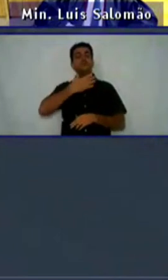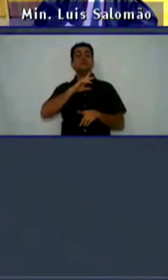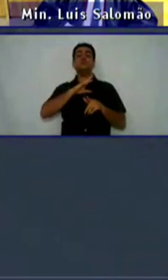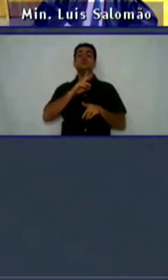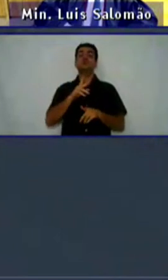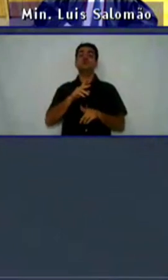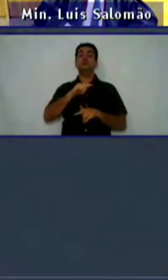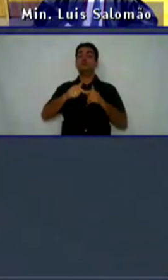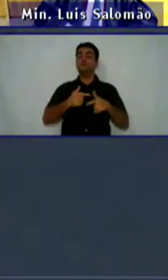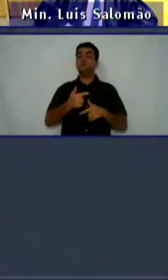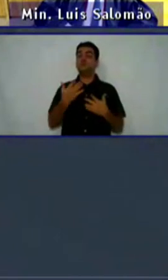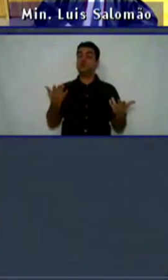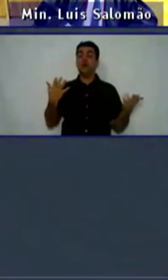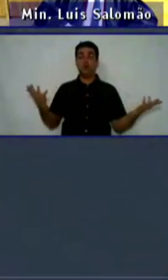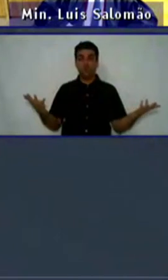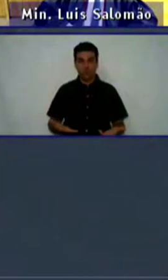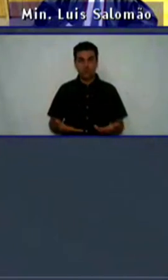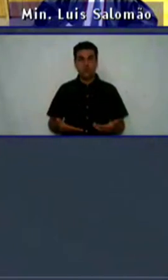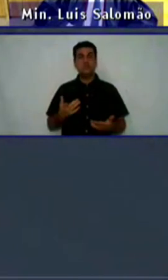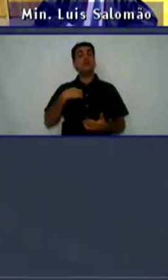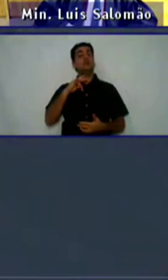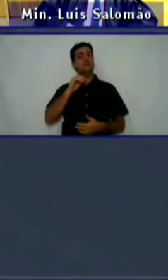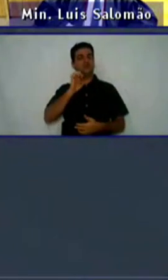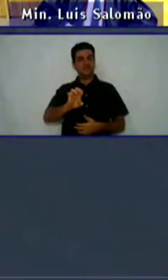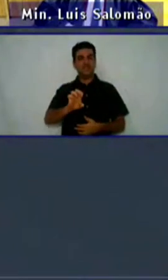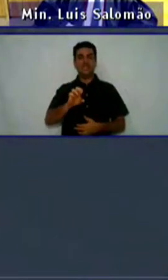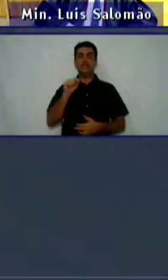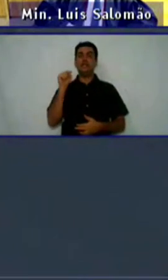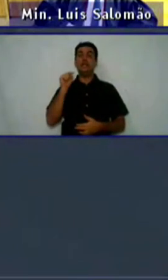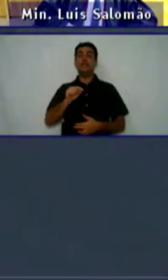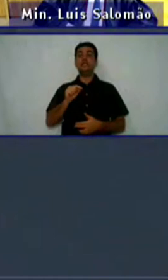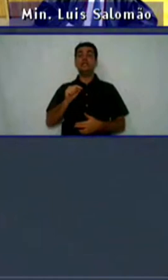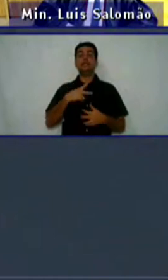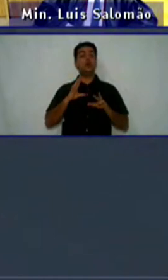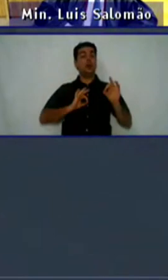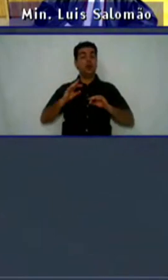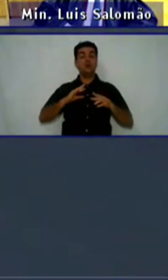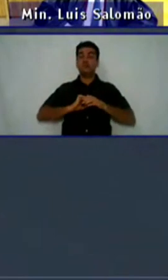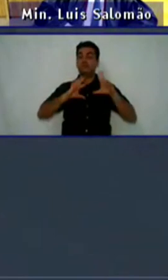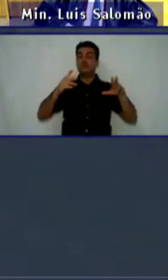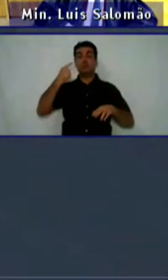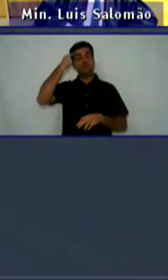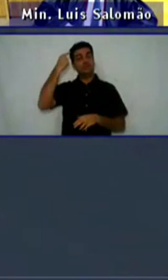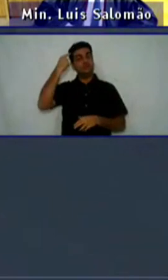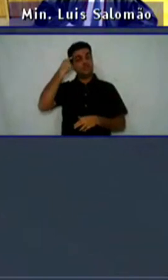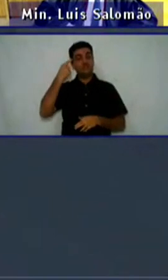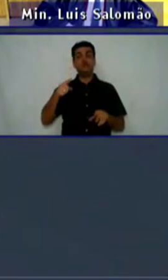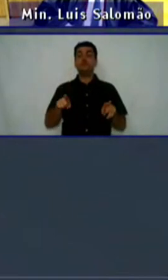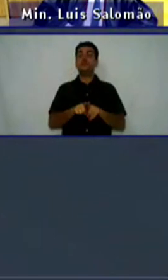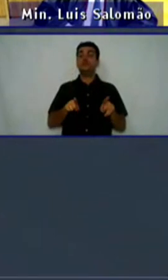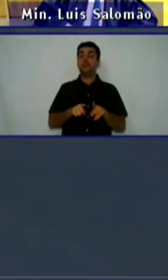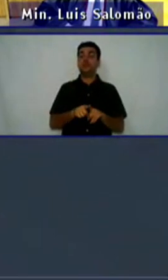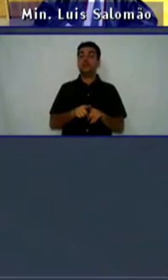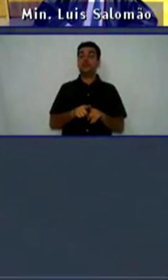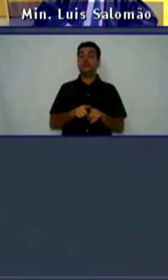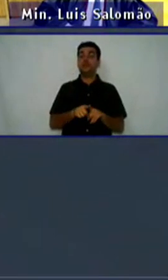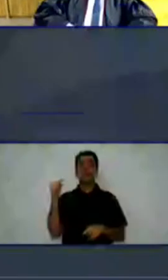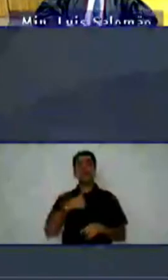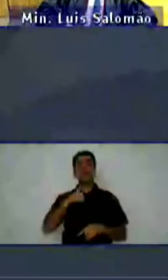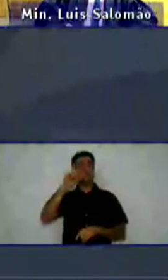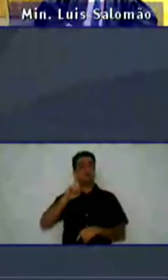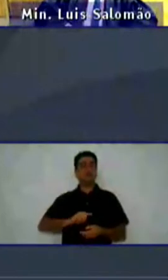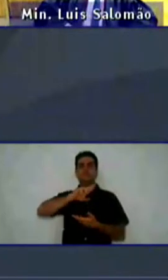players. Nesse sentido, já decidiu o TSE que, aspas, a livre manifestação do pensamento não constitui direito de